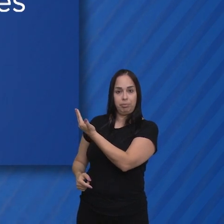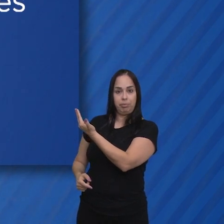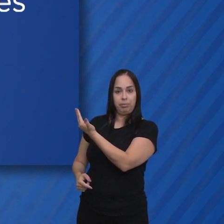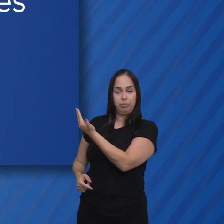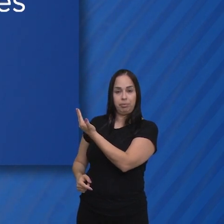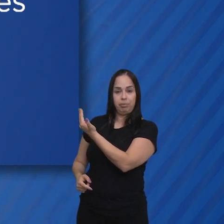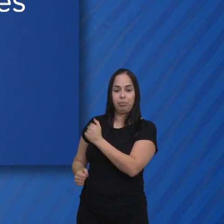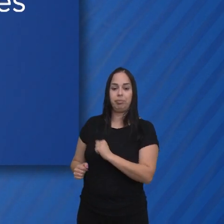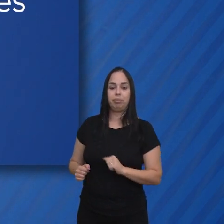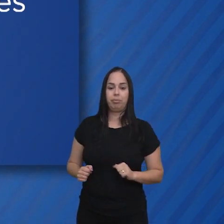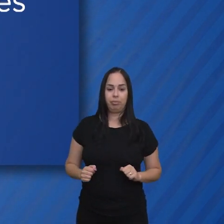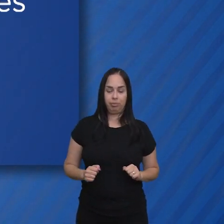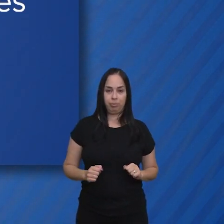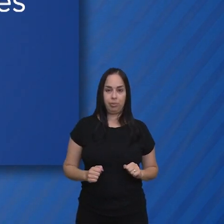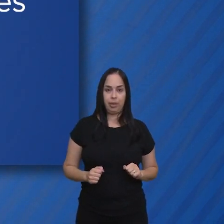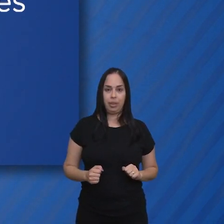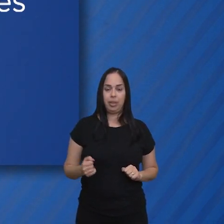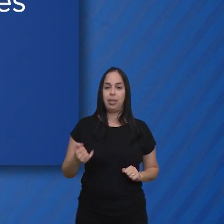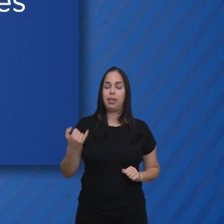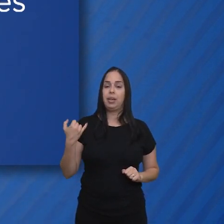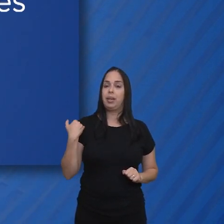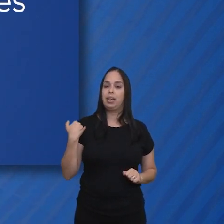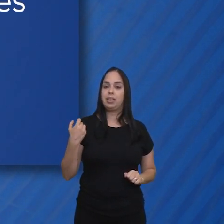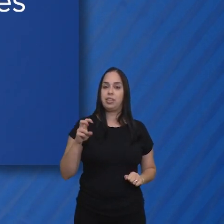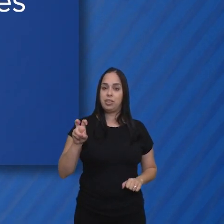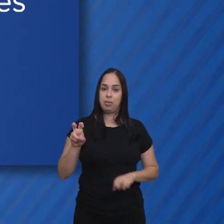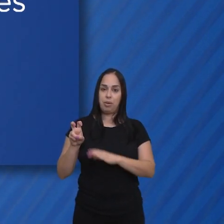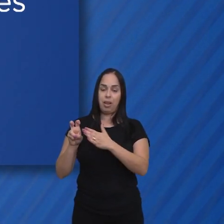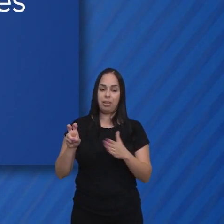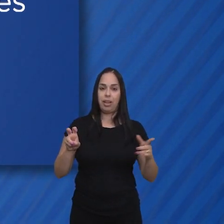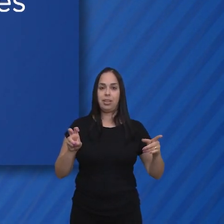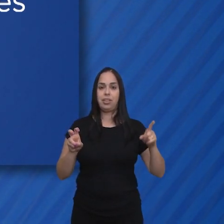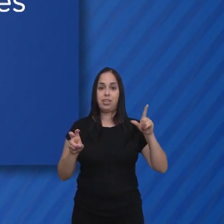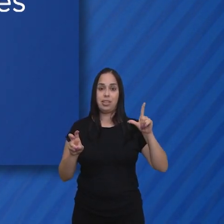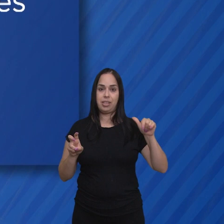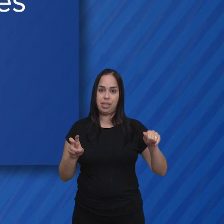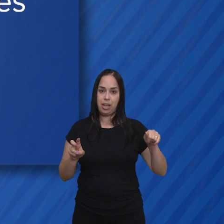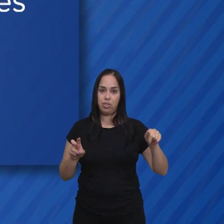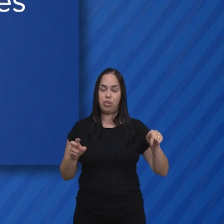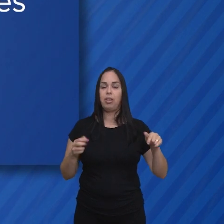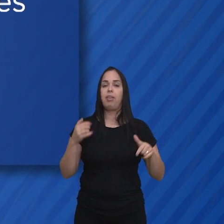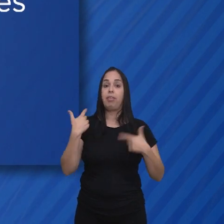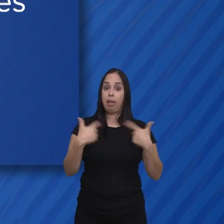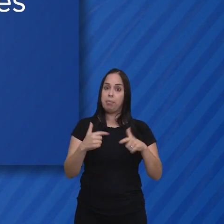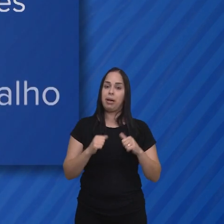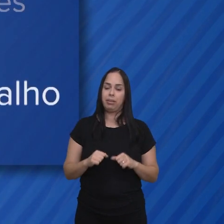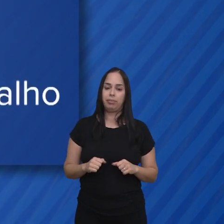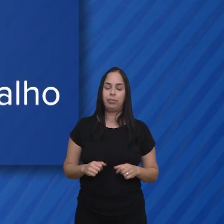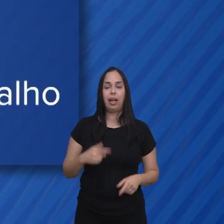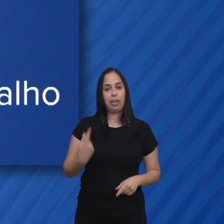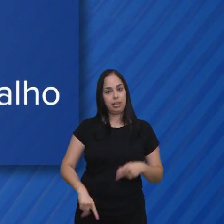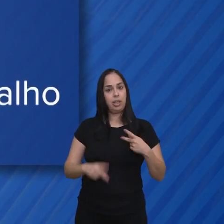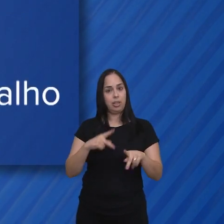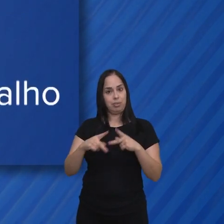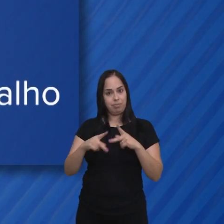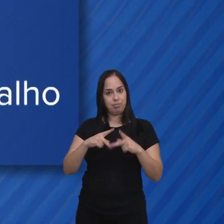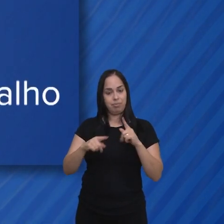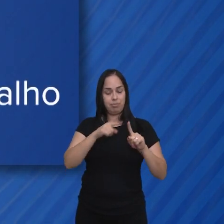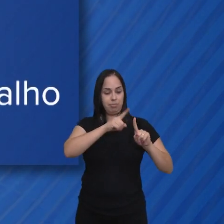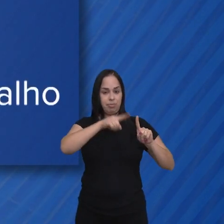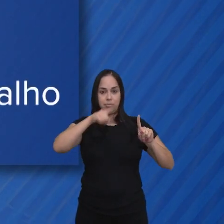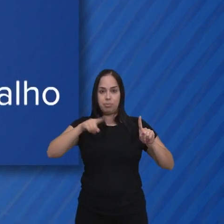1,7 milhão de crianças e adolescentes de 5 a 17 anos trabalham no país. Em São